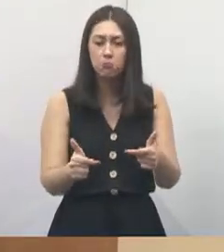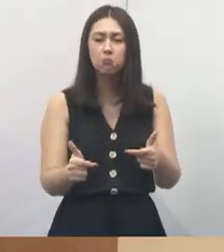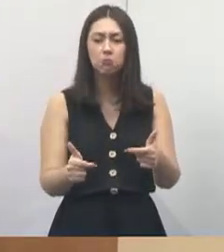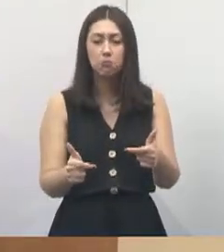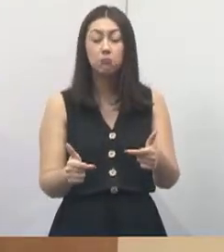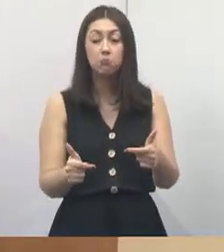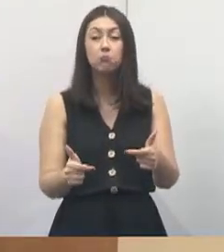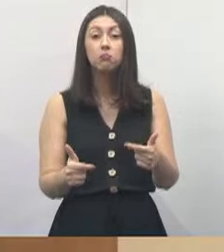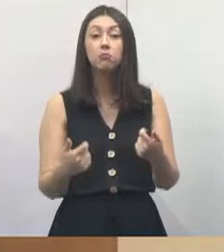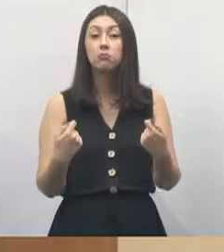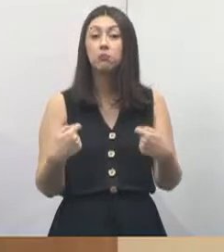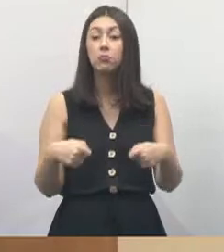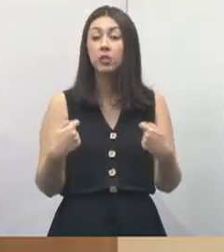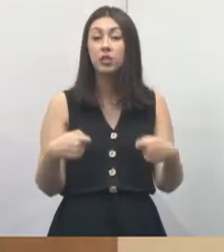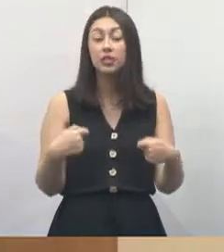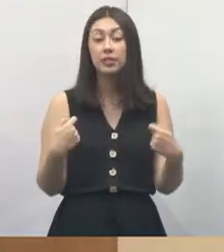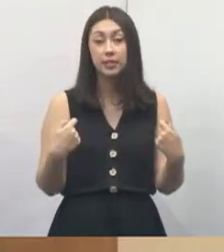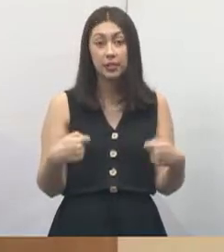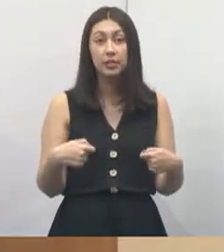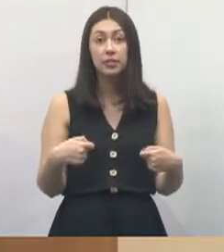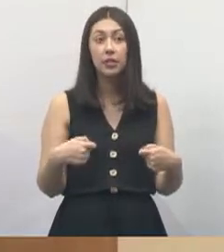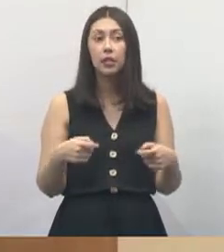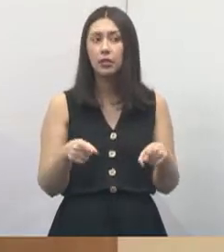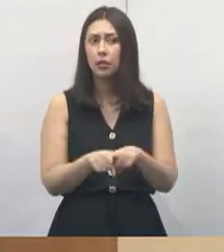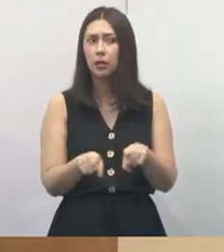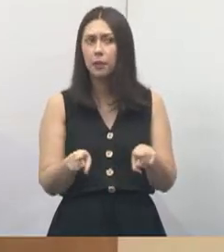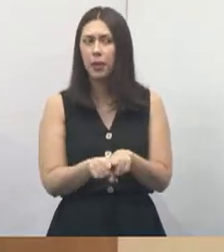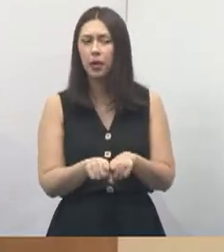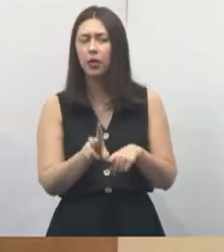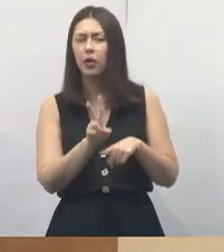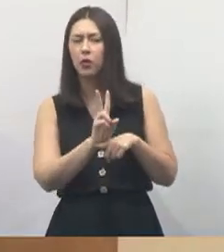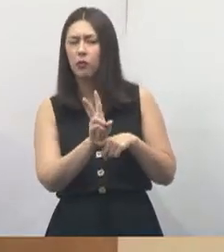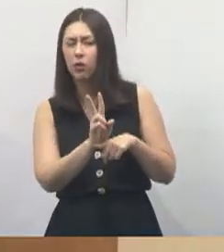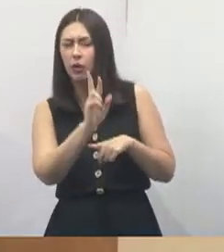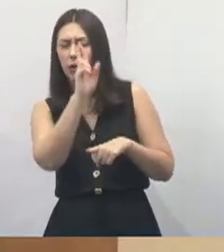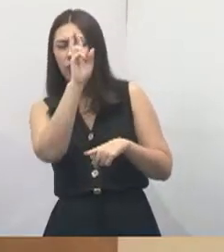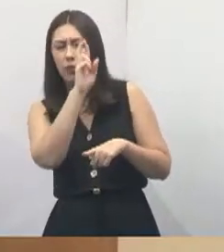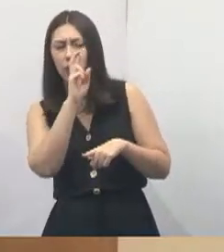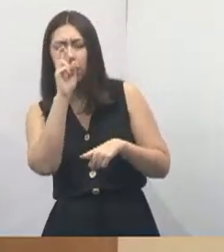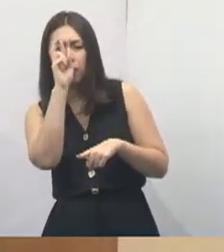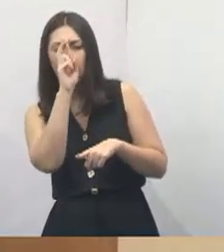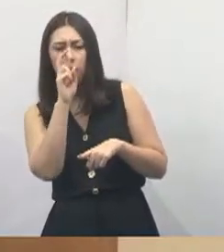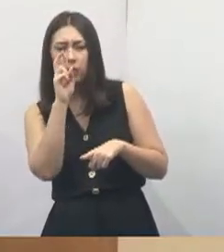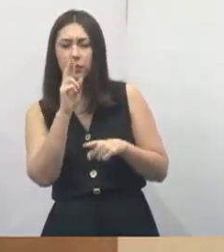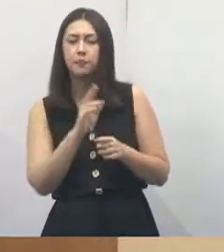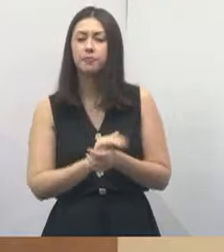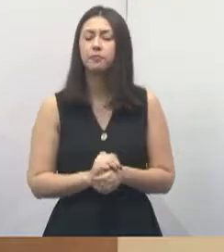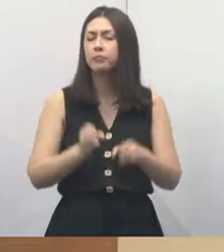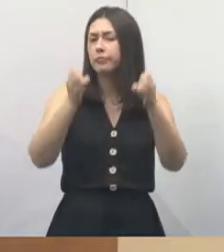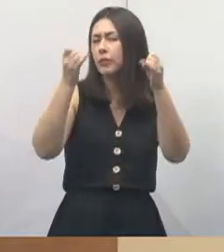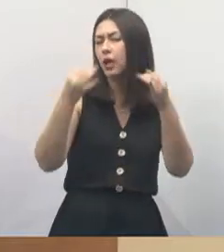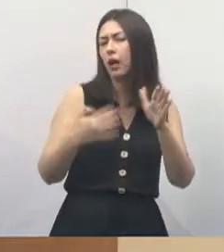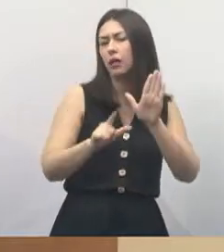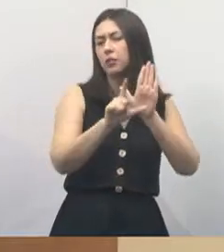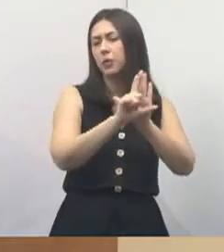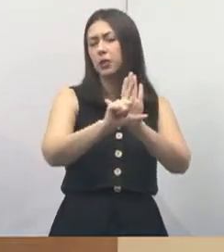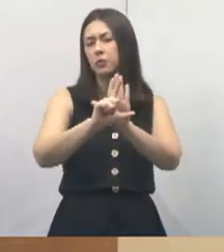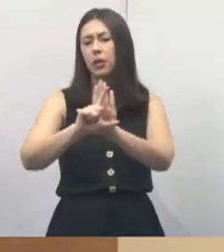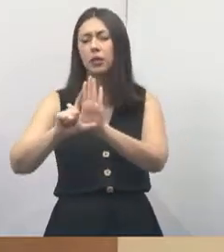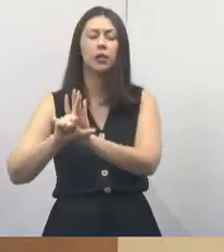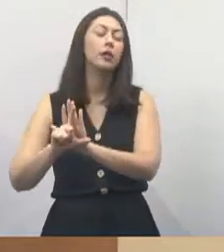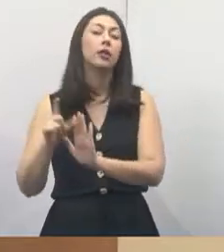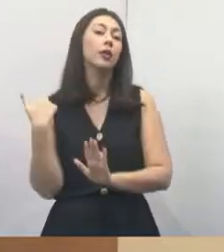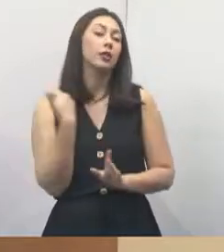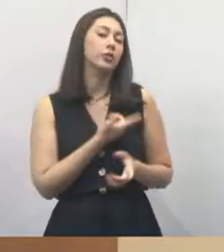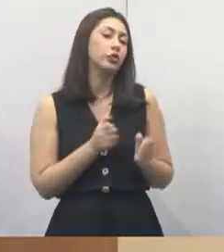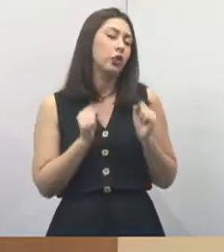essa atuação, ela precisa ser também fiscalizada. Falando dessas leis que nós temos,